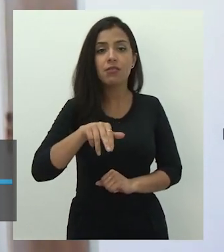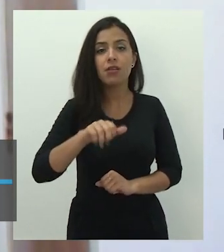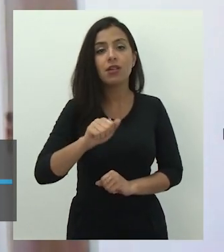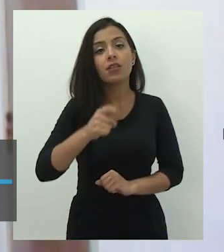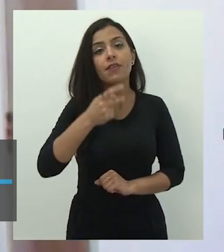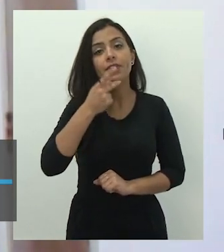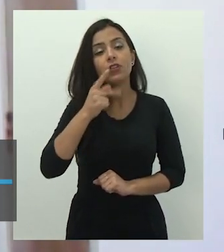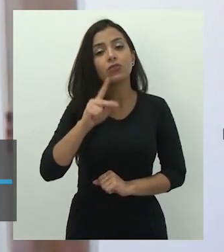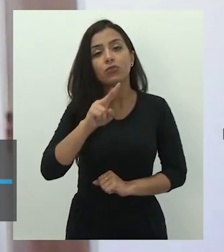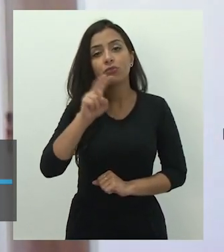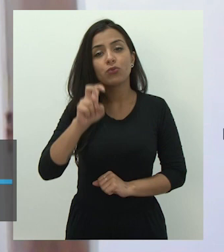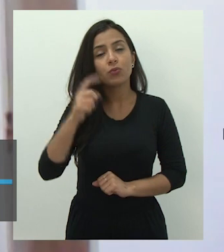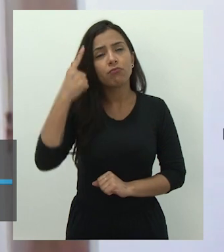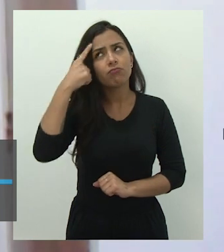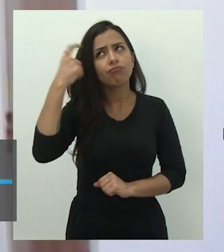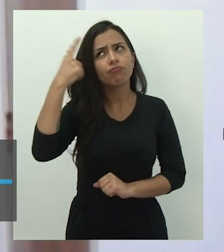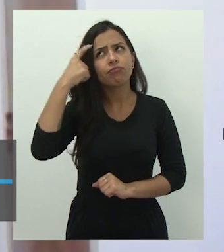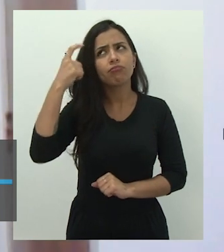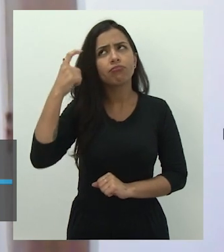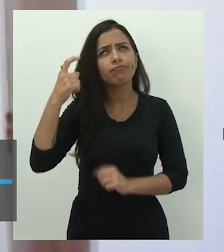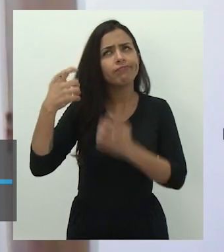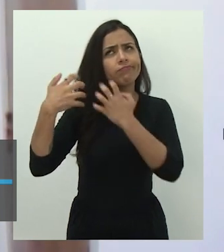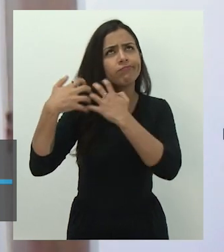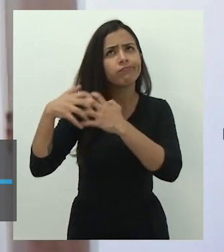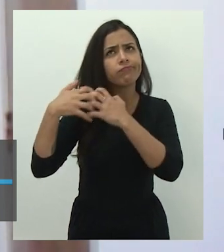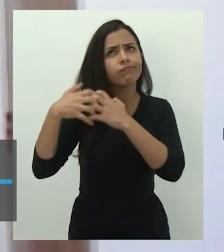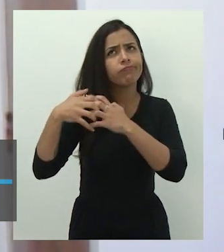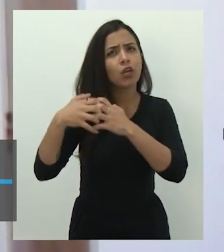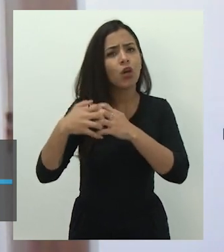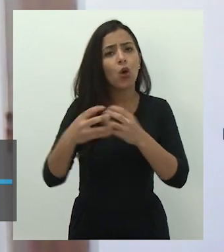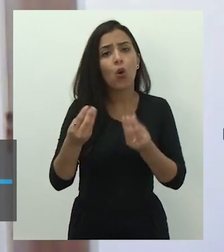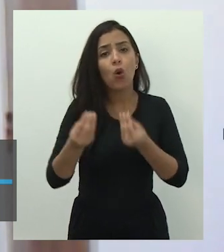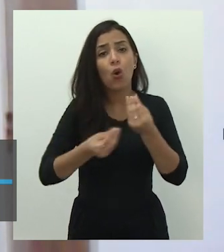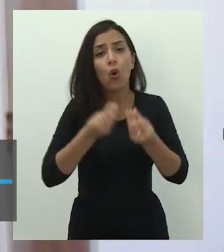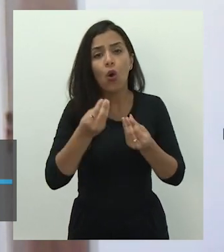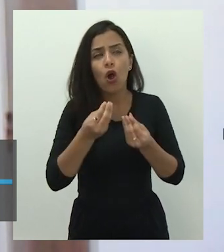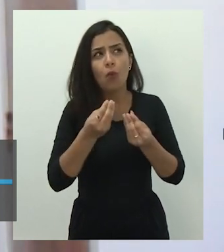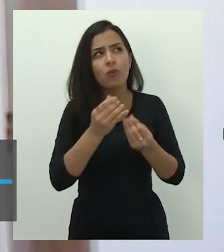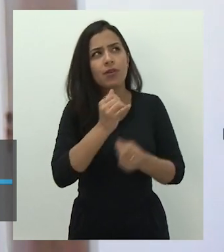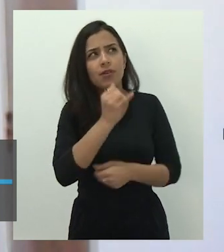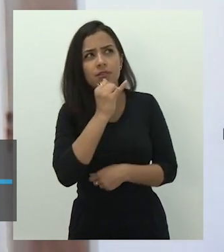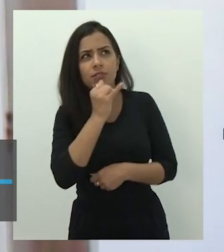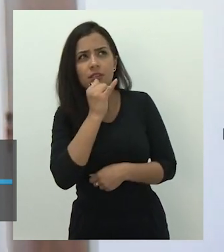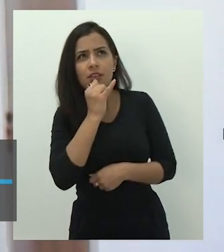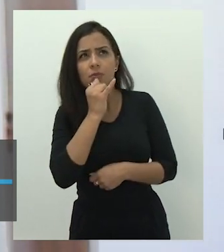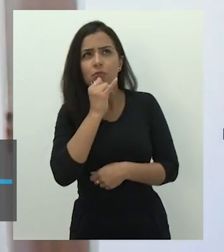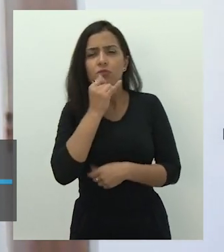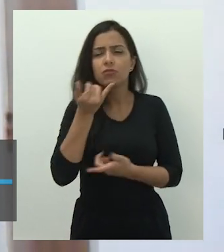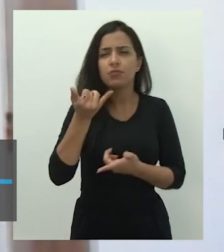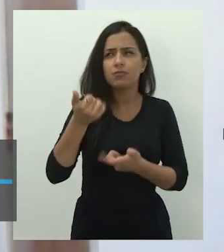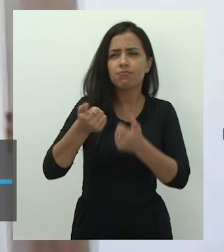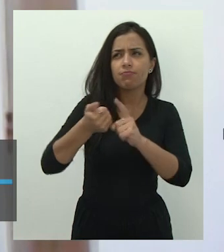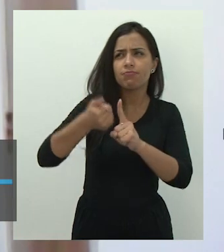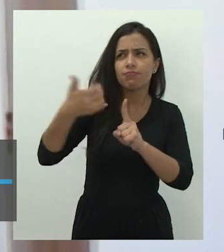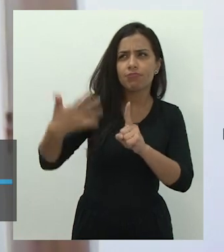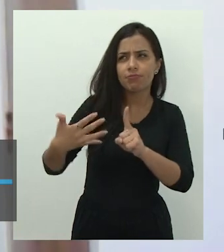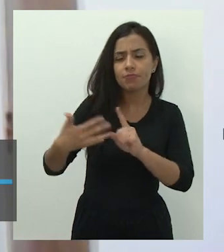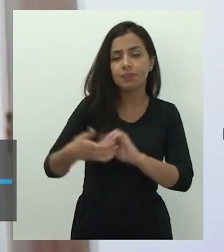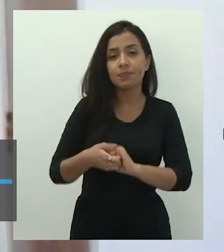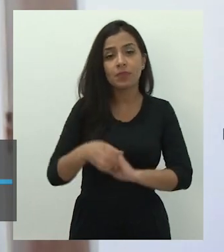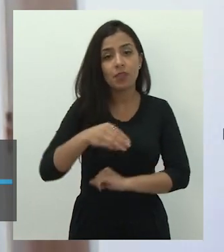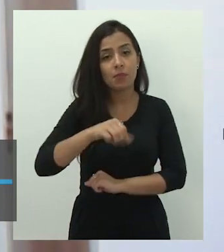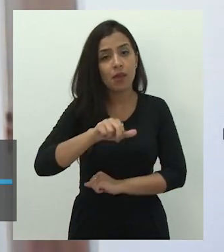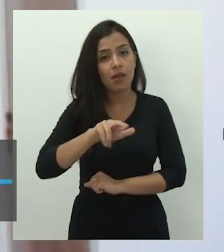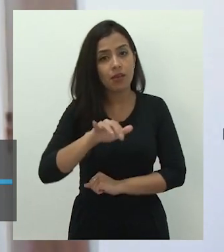formular ideias de raciocínio através de exemplos e argumentos. Professora Maria de Lourdes